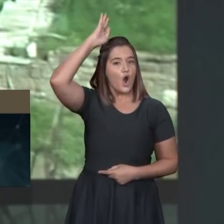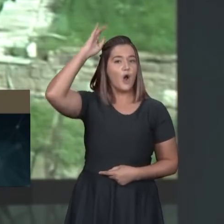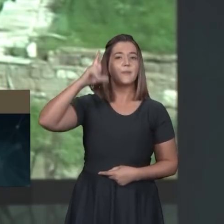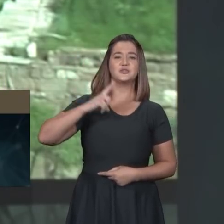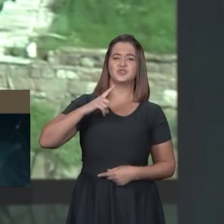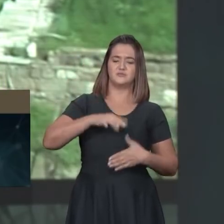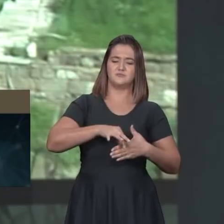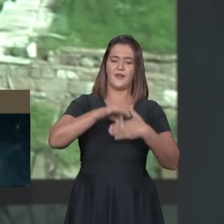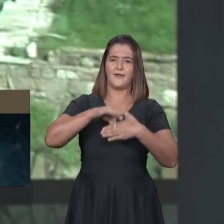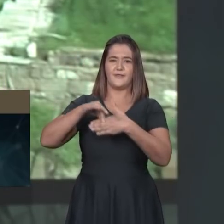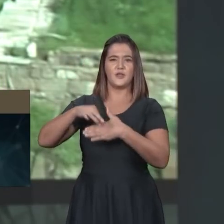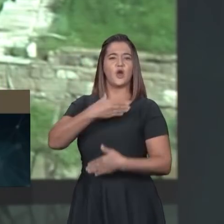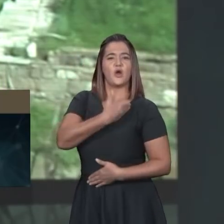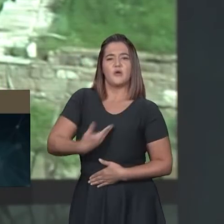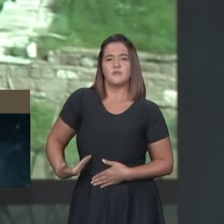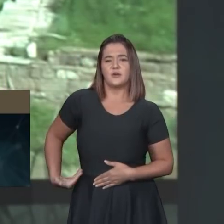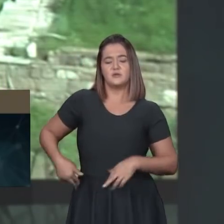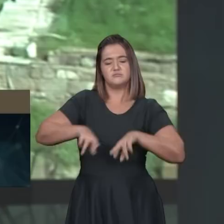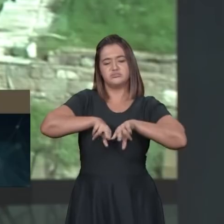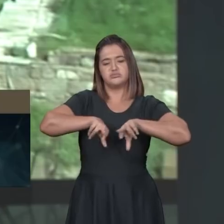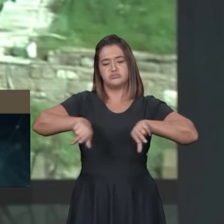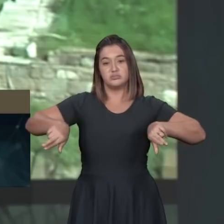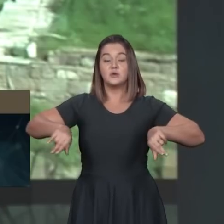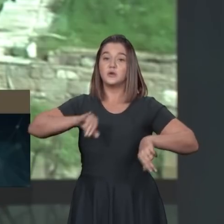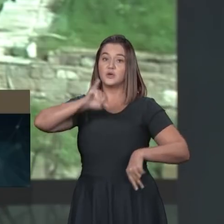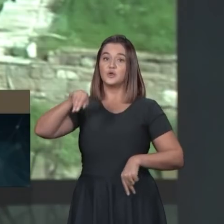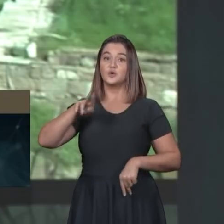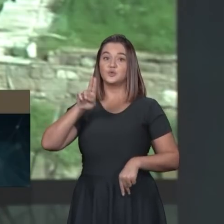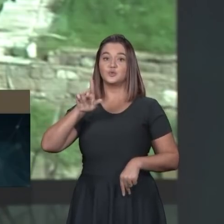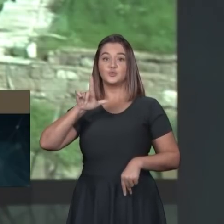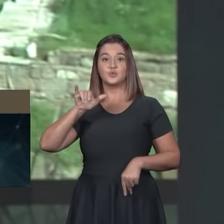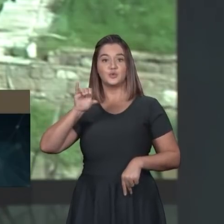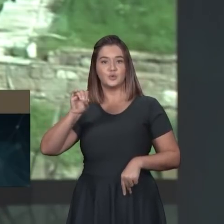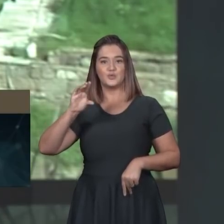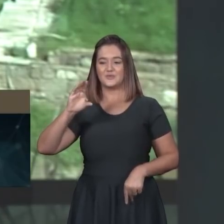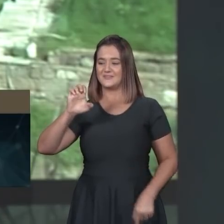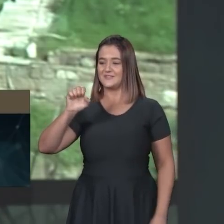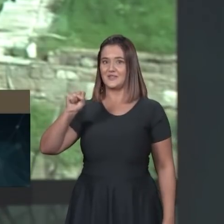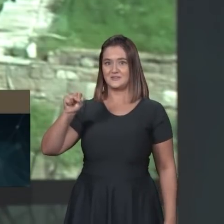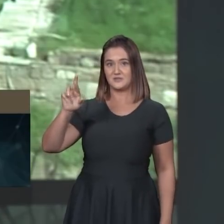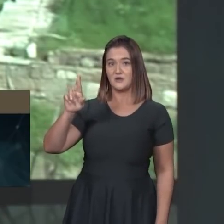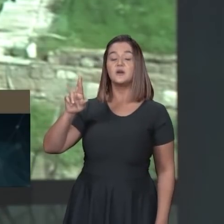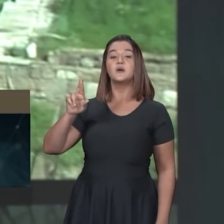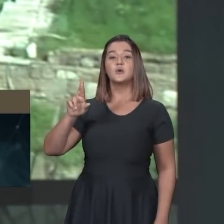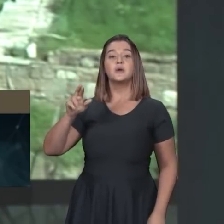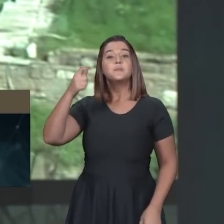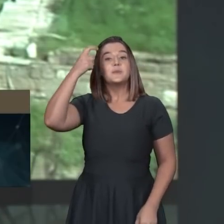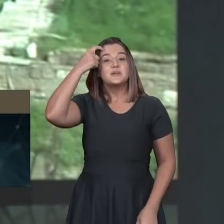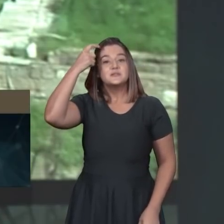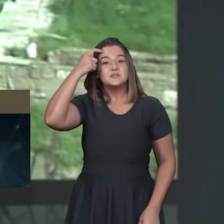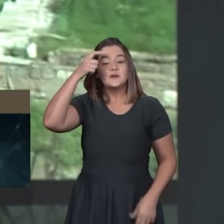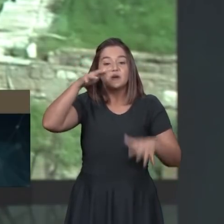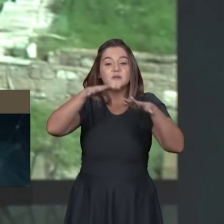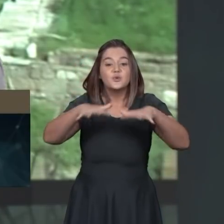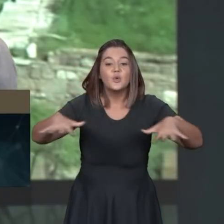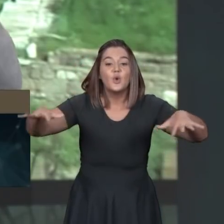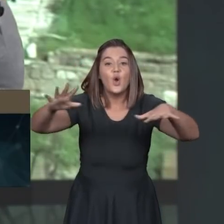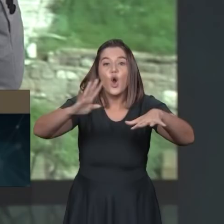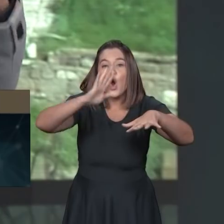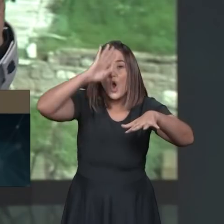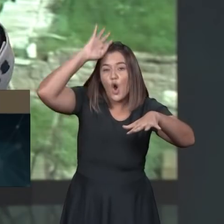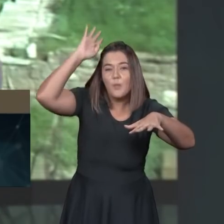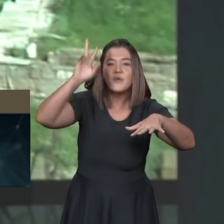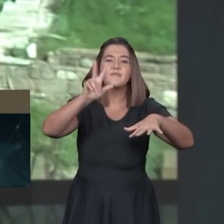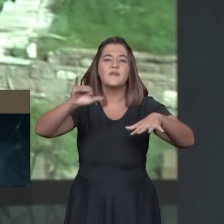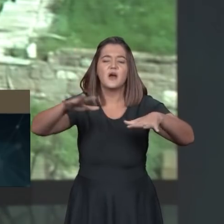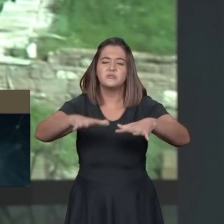várias formas de governo. E Júlio César era a esperança de que Roma entraria finalmente numa época